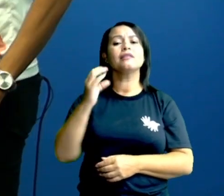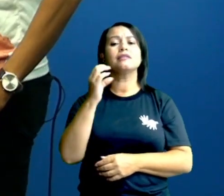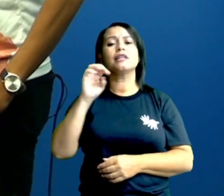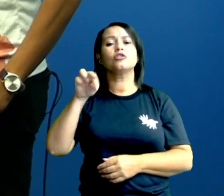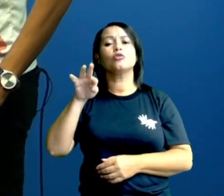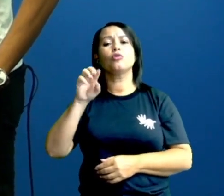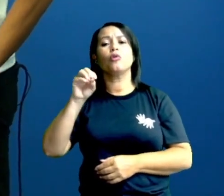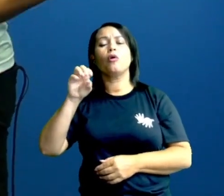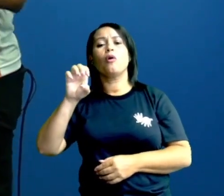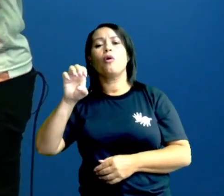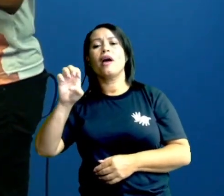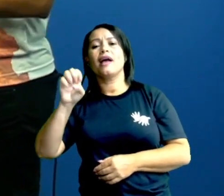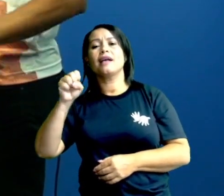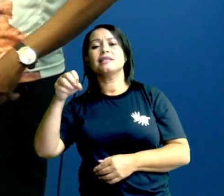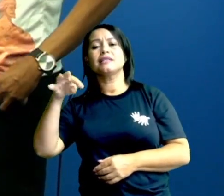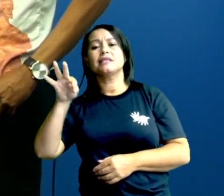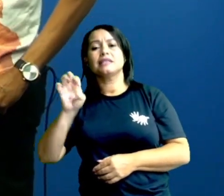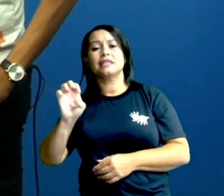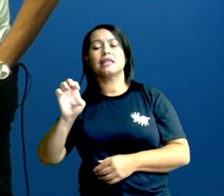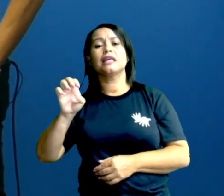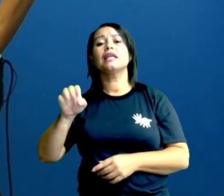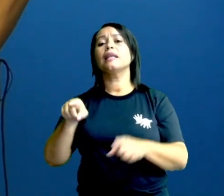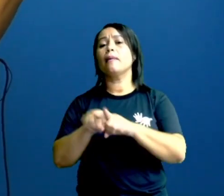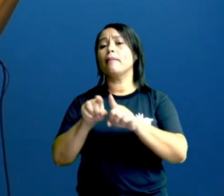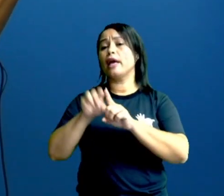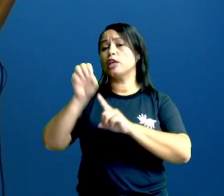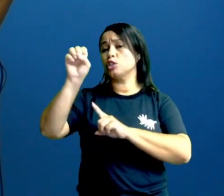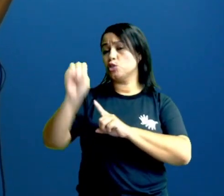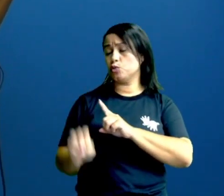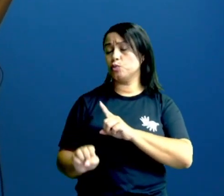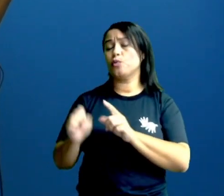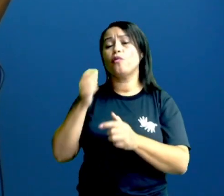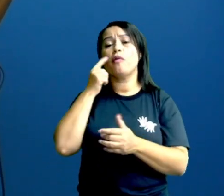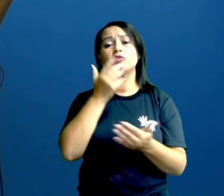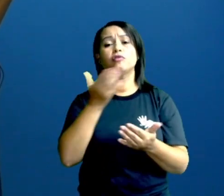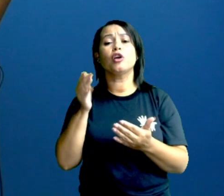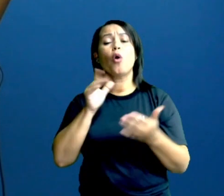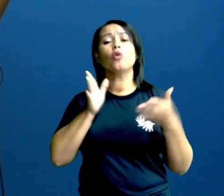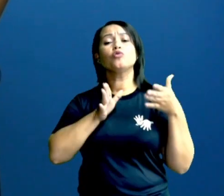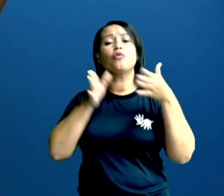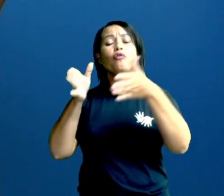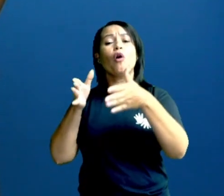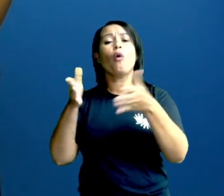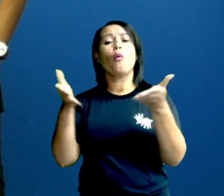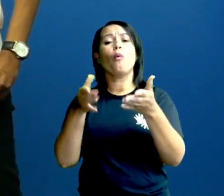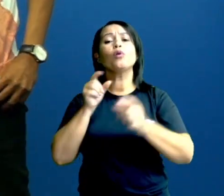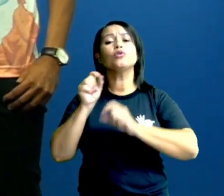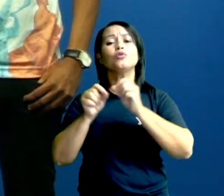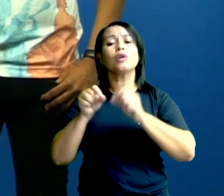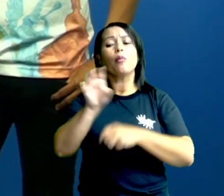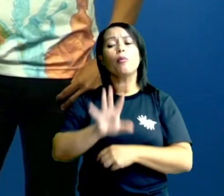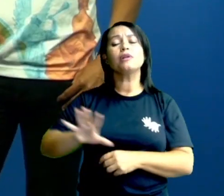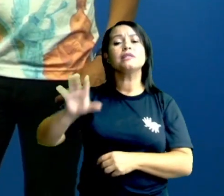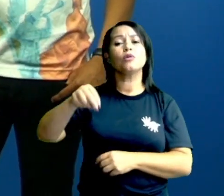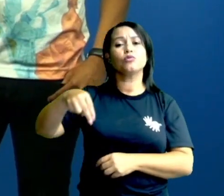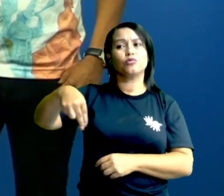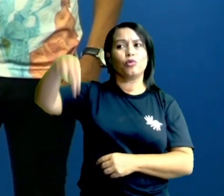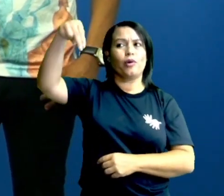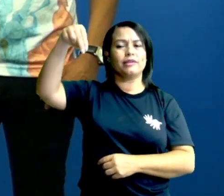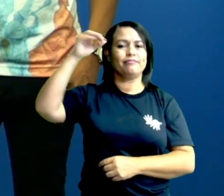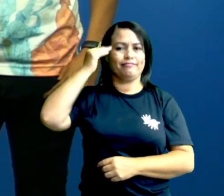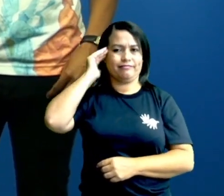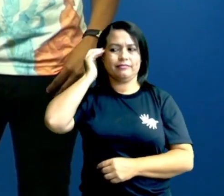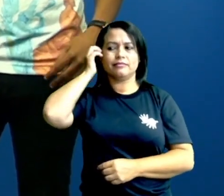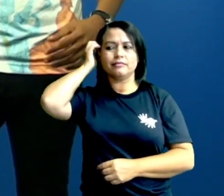aqui a mesma coisa só que partilhar e o foco da gente hoje seria essa porção do nosso território chamada de região norte